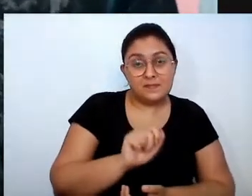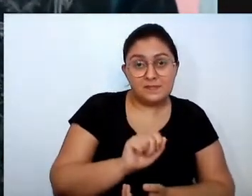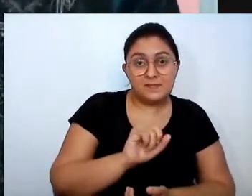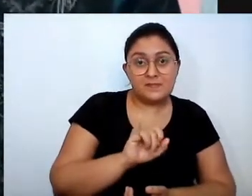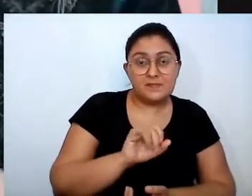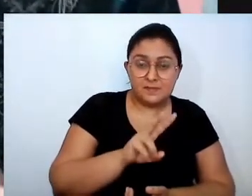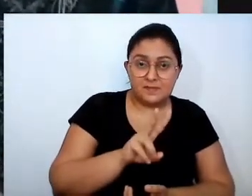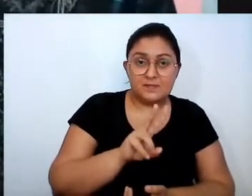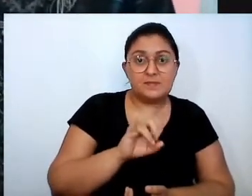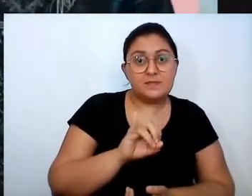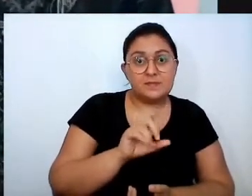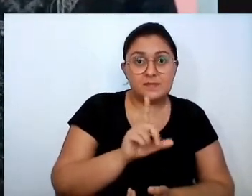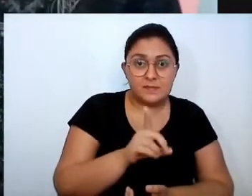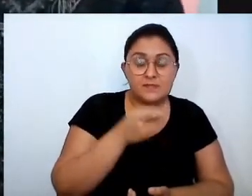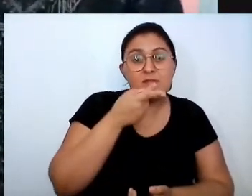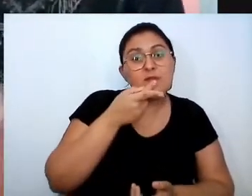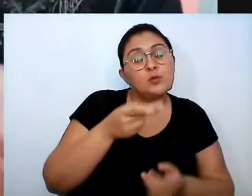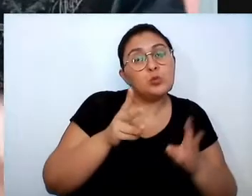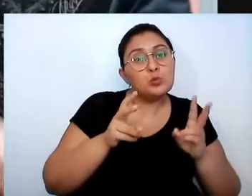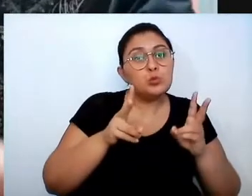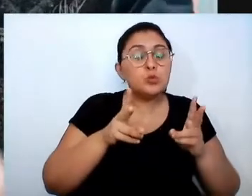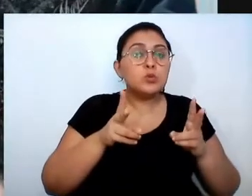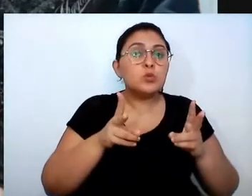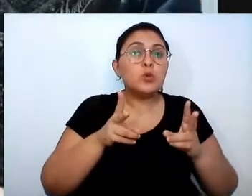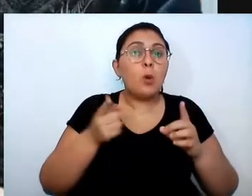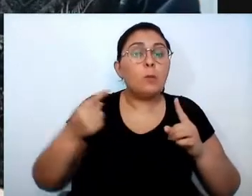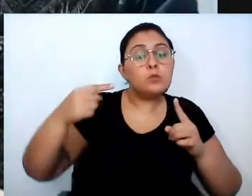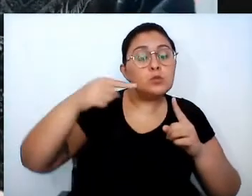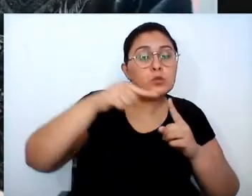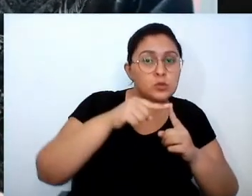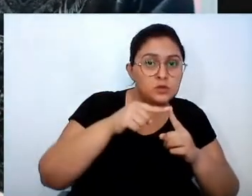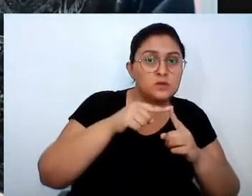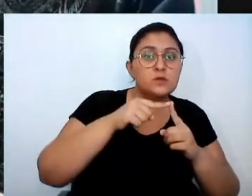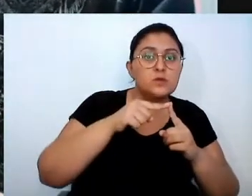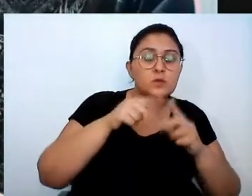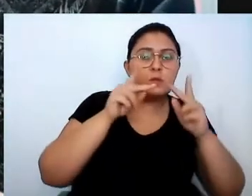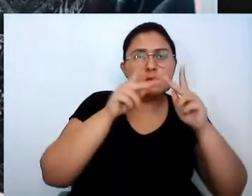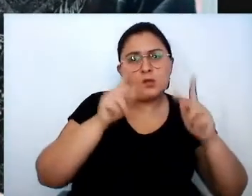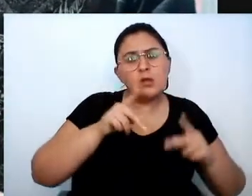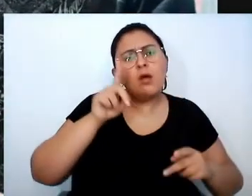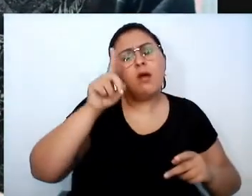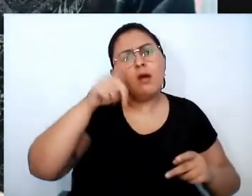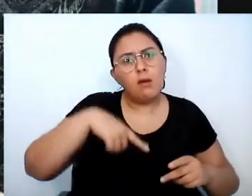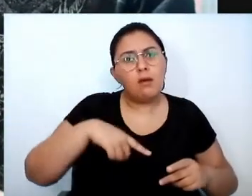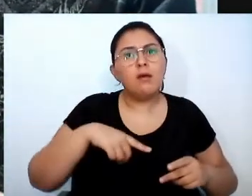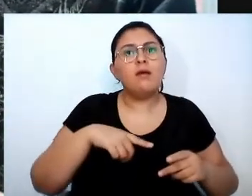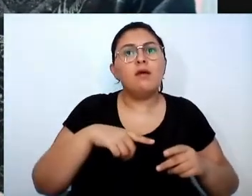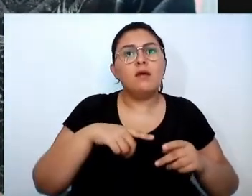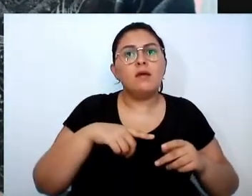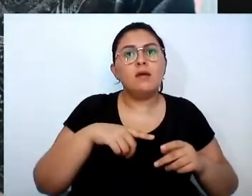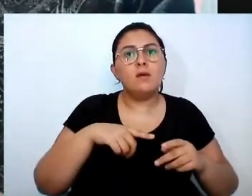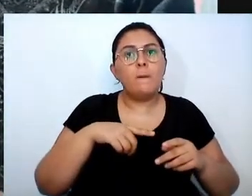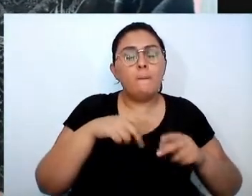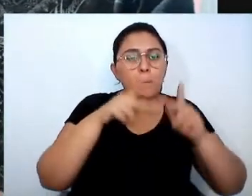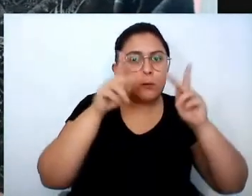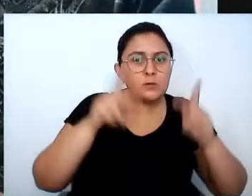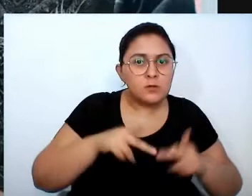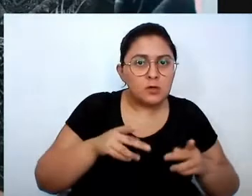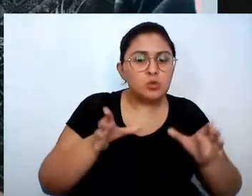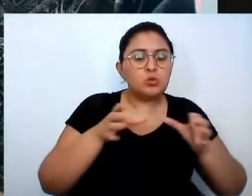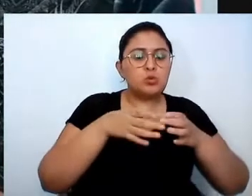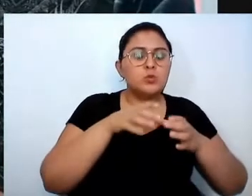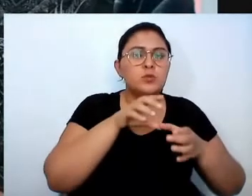como objetivo replicar, né, um pouco do que é a prática de planejamento do setor de musicografia Braille e apoio à inclusão,